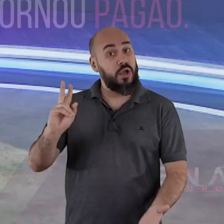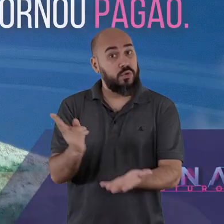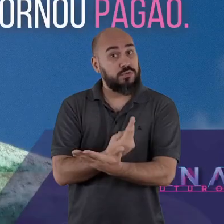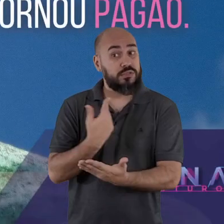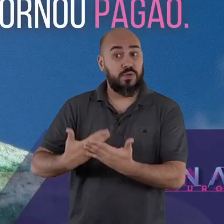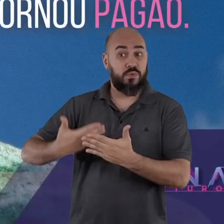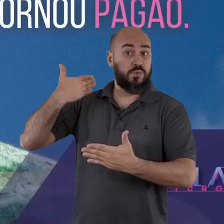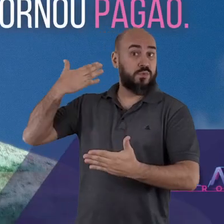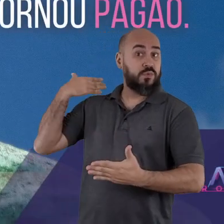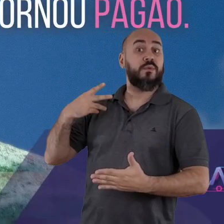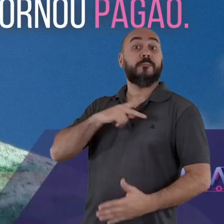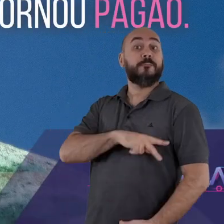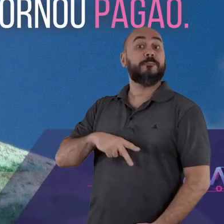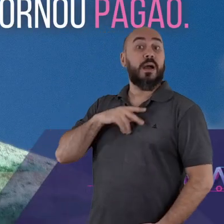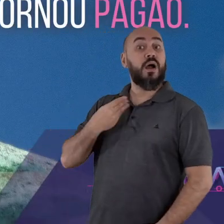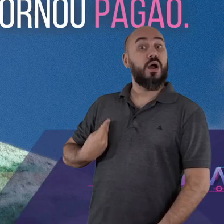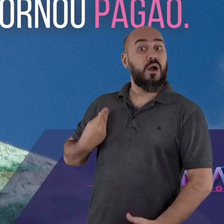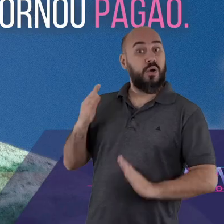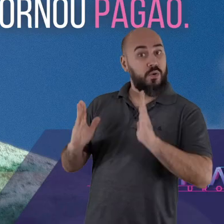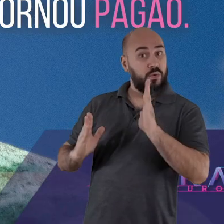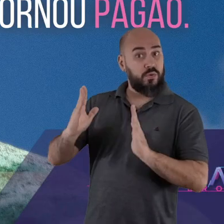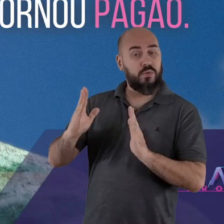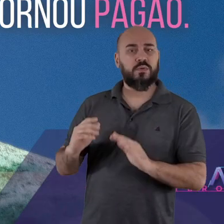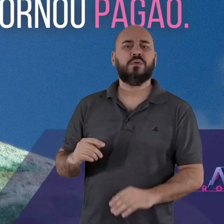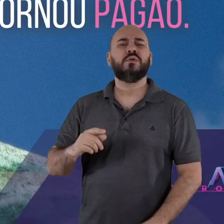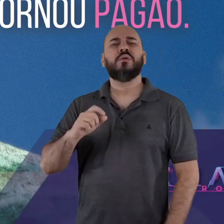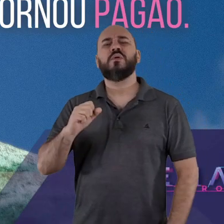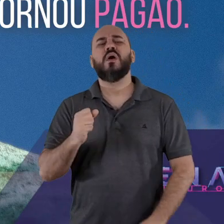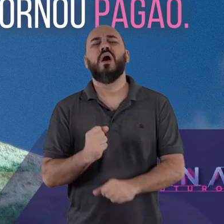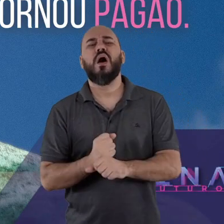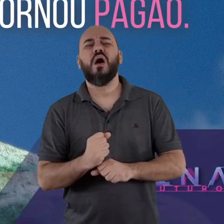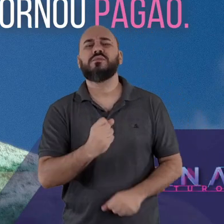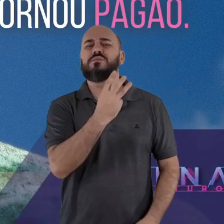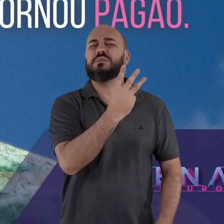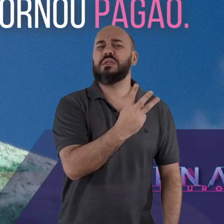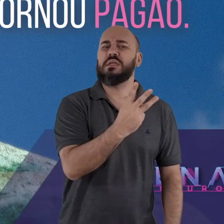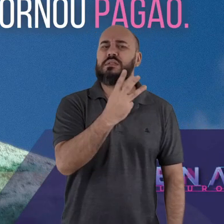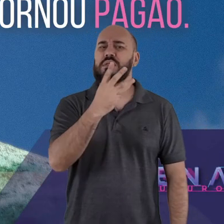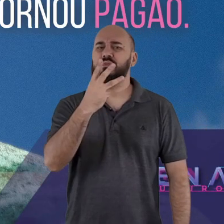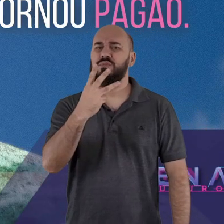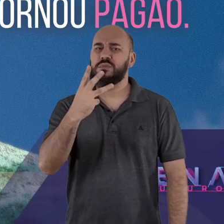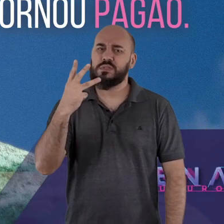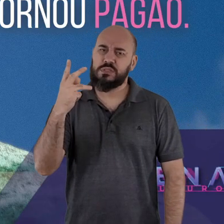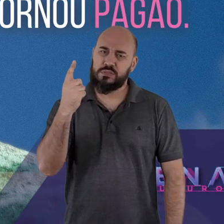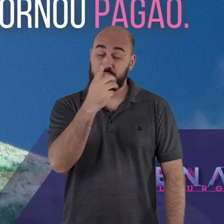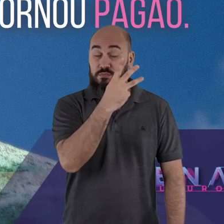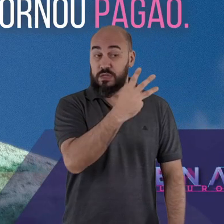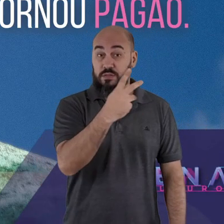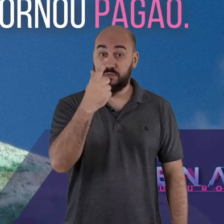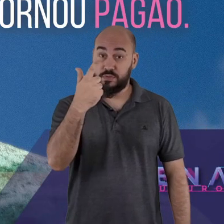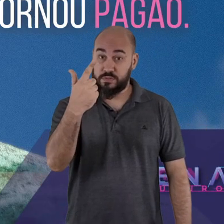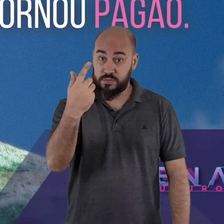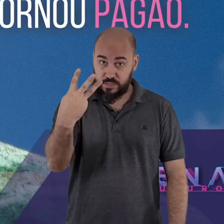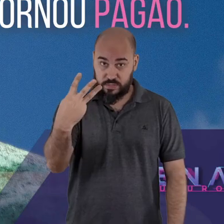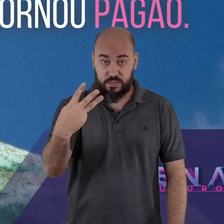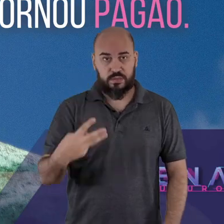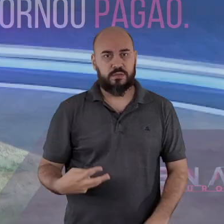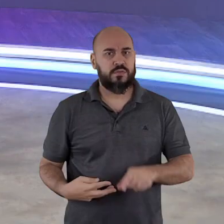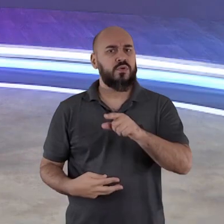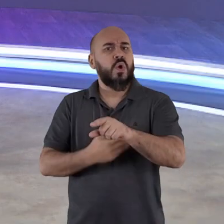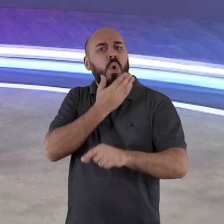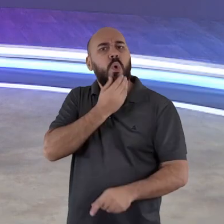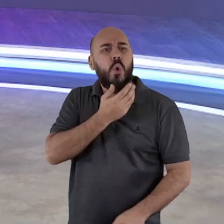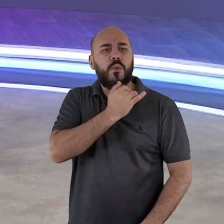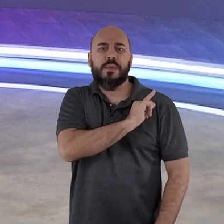ano 313, o imperador Constantino, que era o líder de